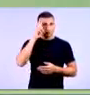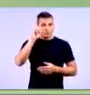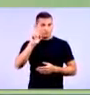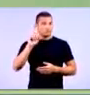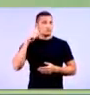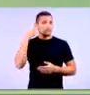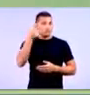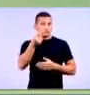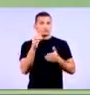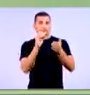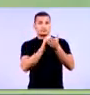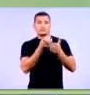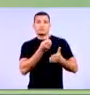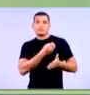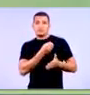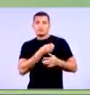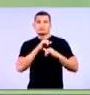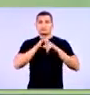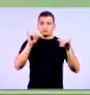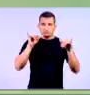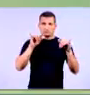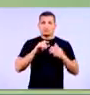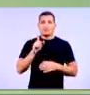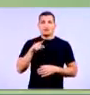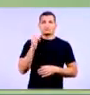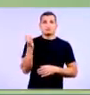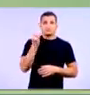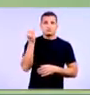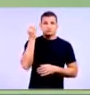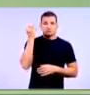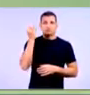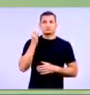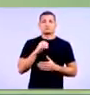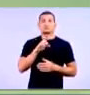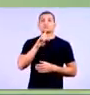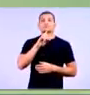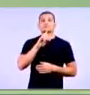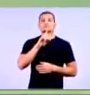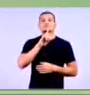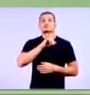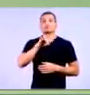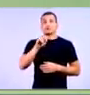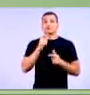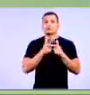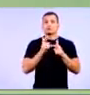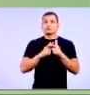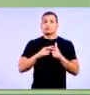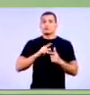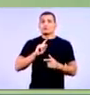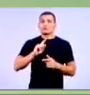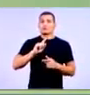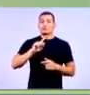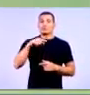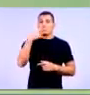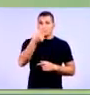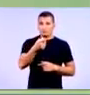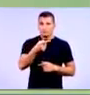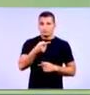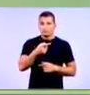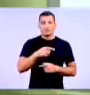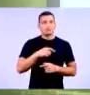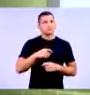a publicação das notas. É muito importante considerar essas datas, porque se passou o prazo, é intempestivo o